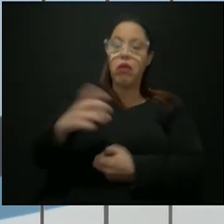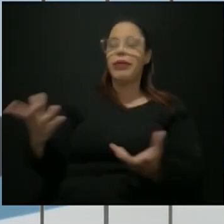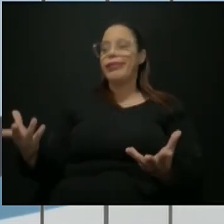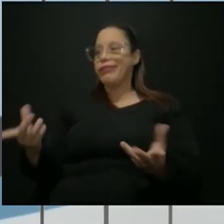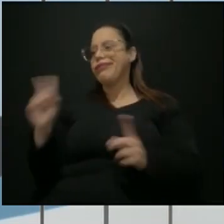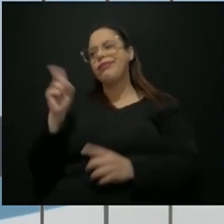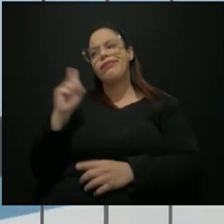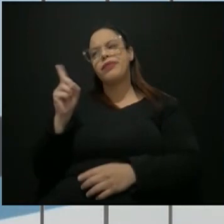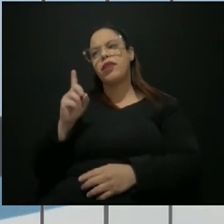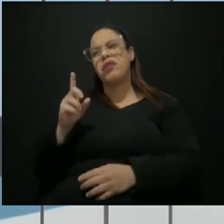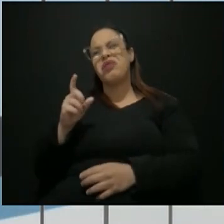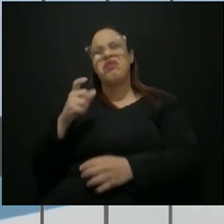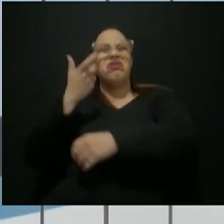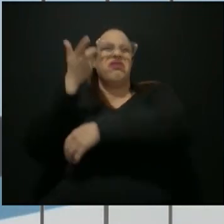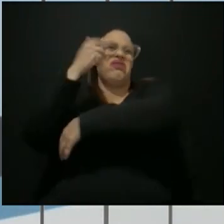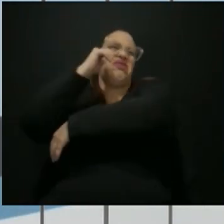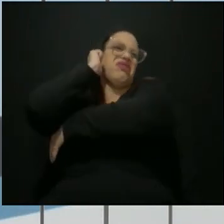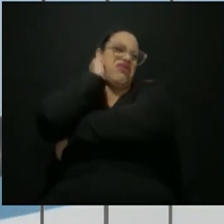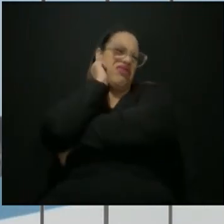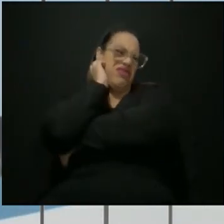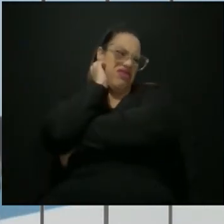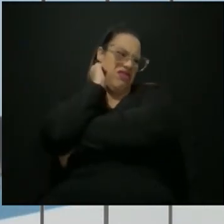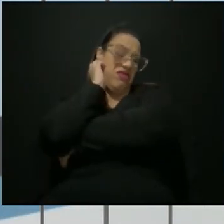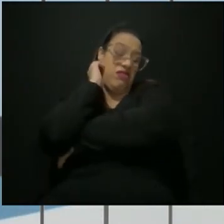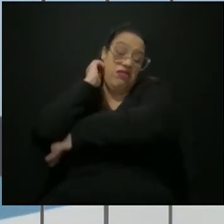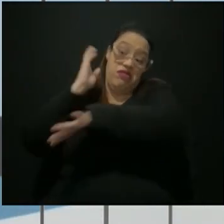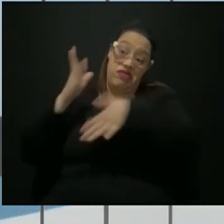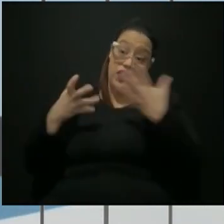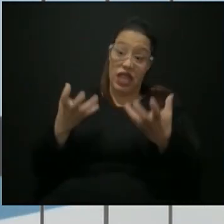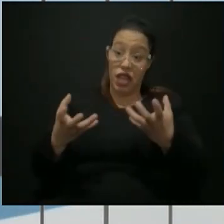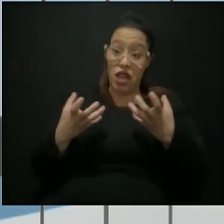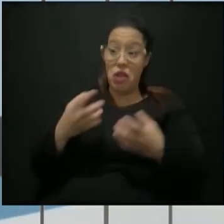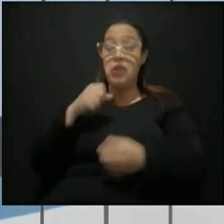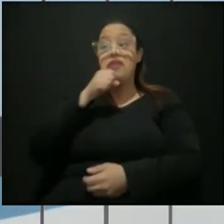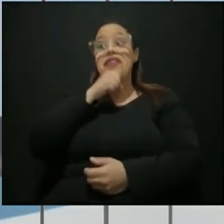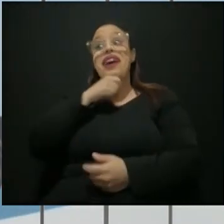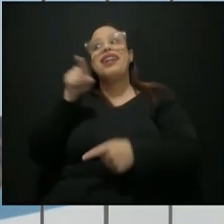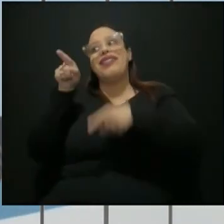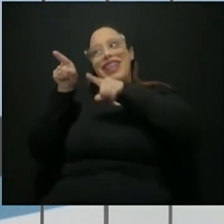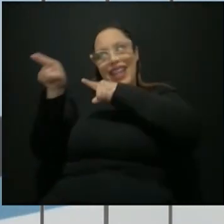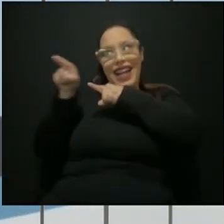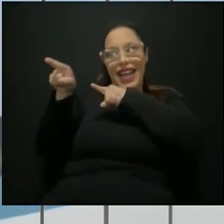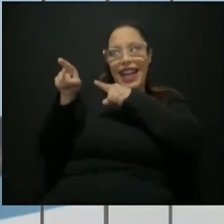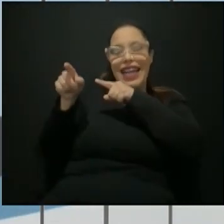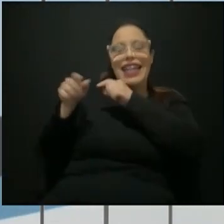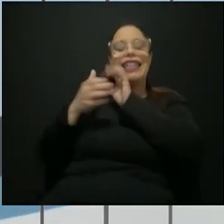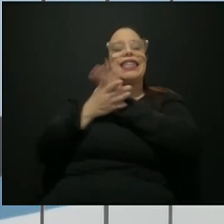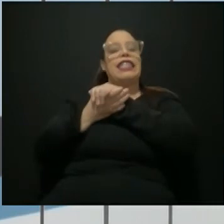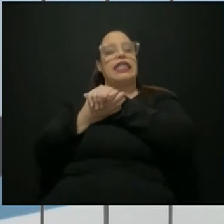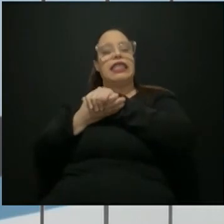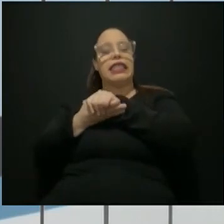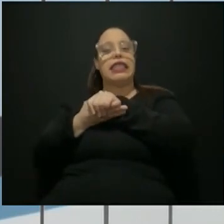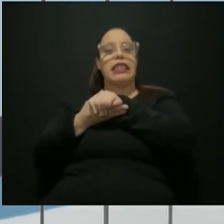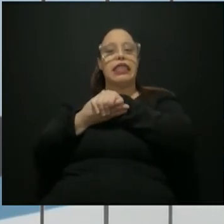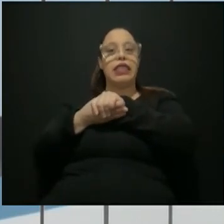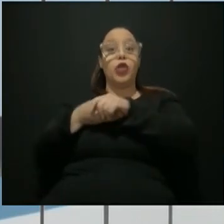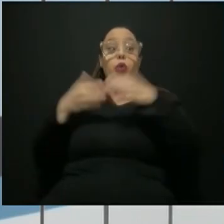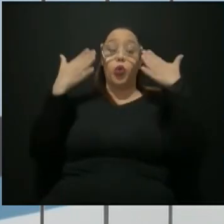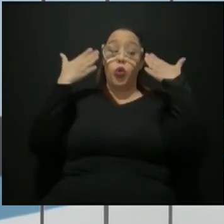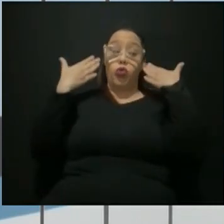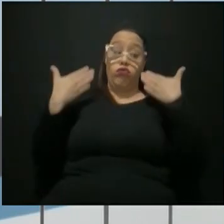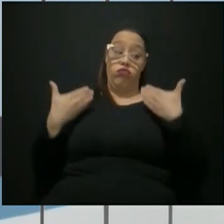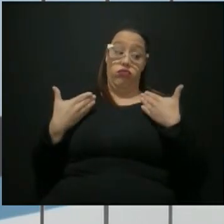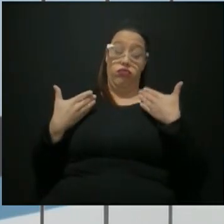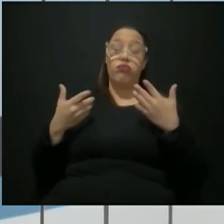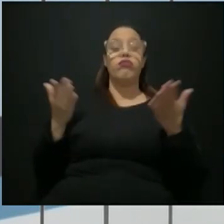poxa, esse é o padrão, né, que eu quero envelhecer assim, né? Tem a questão da estética também, que hoje tem um